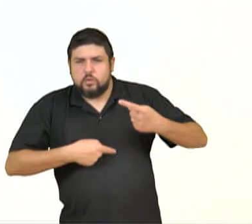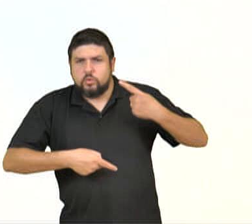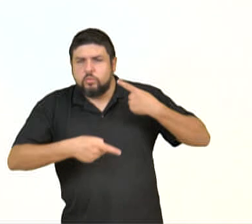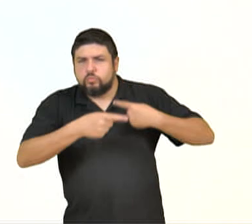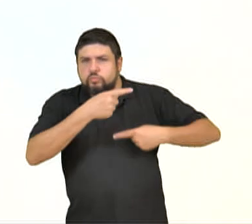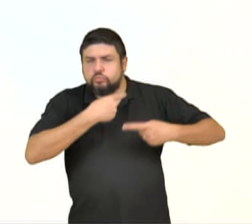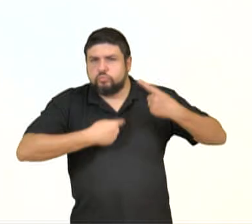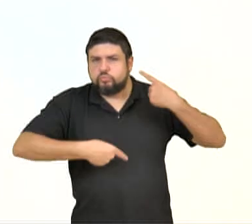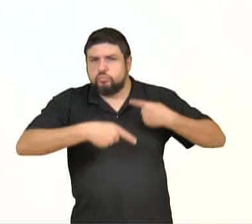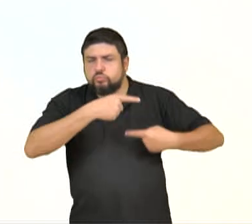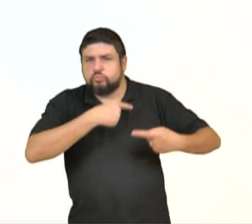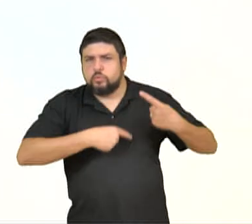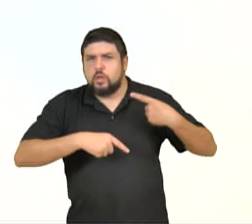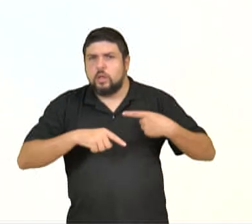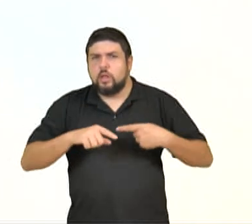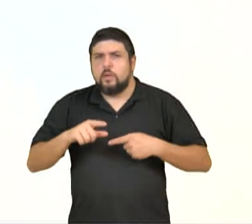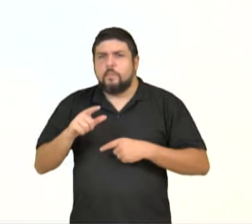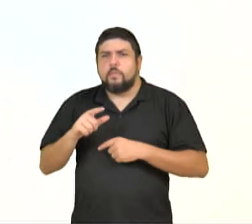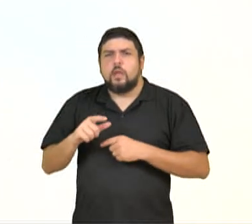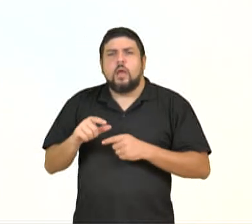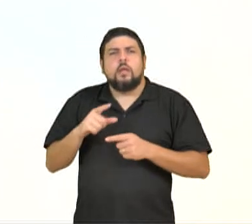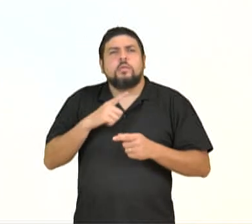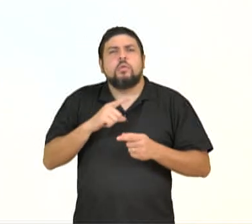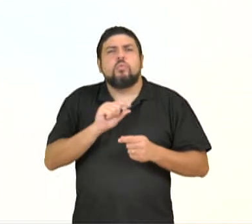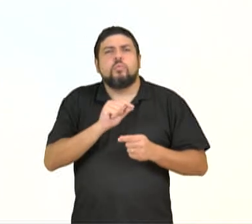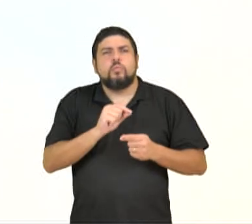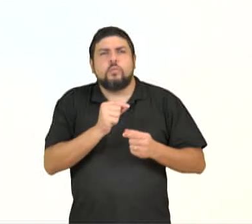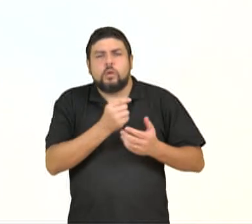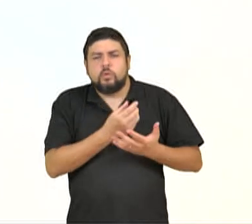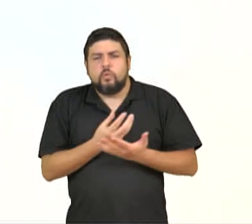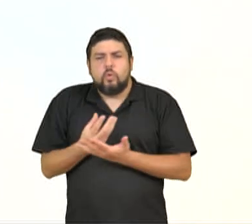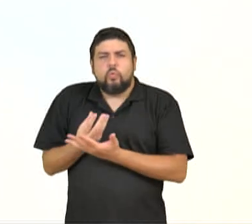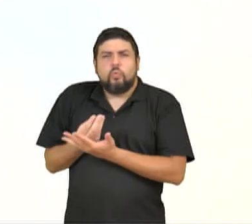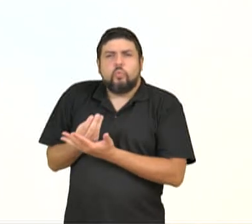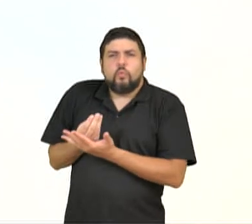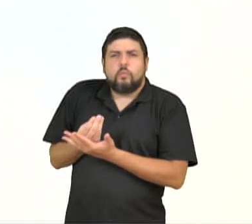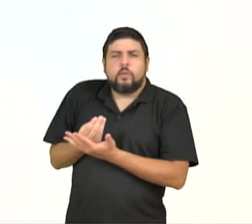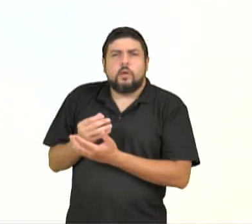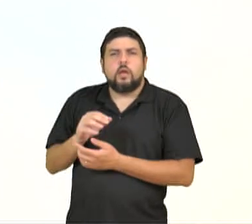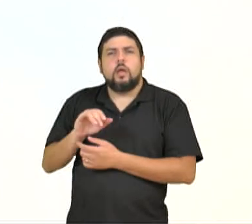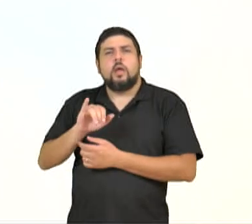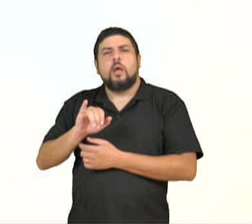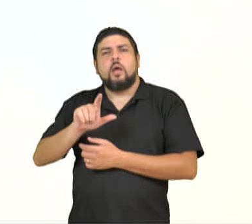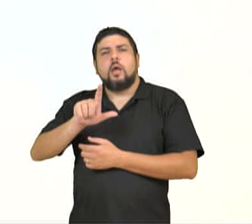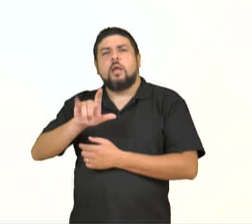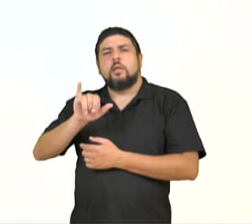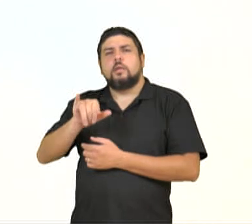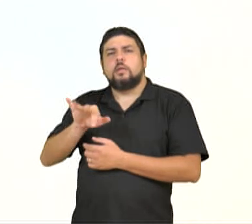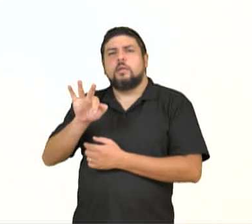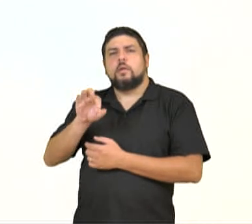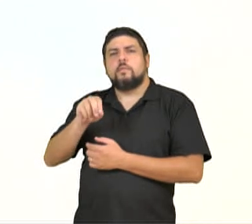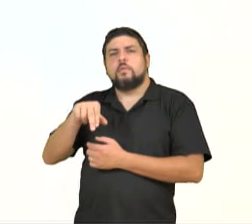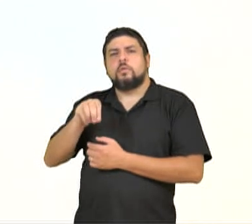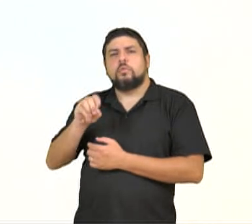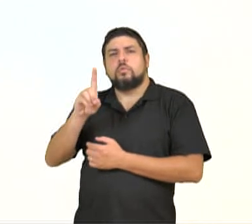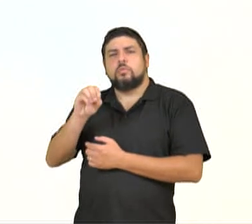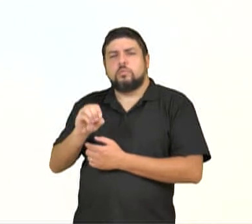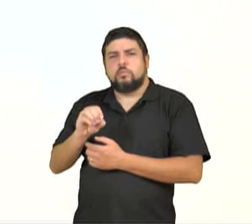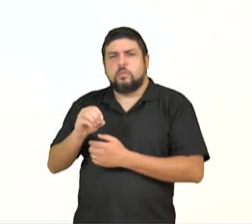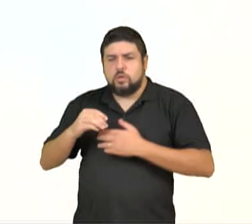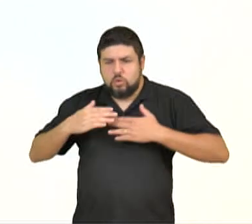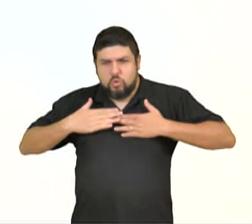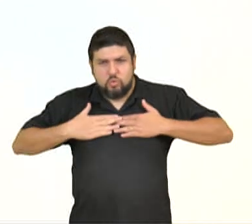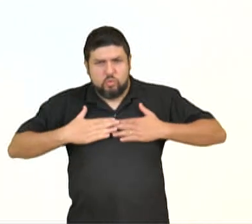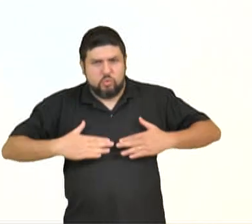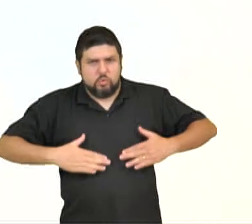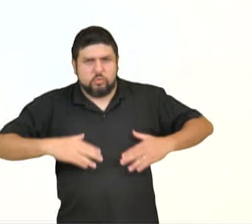essa linfa vai encontrar os linfonodos, também chamados de gânglios, que são espalhados pelo corpo